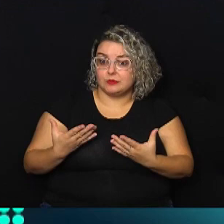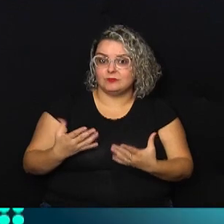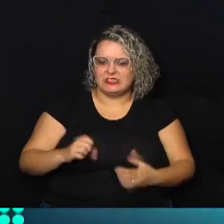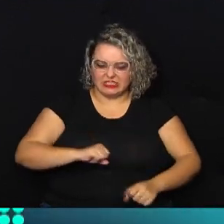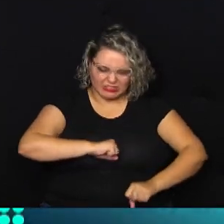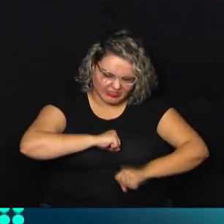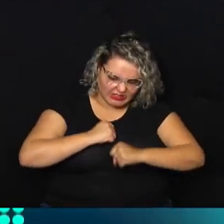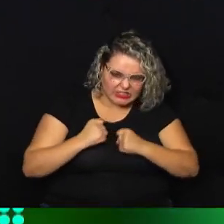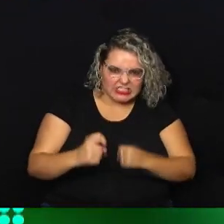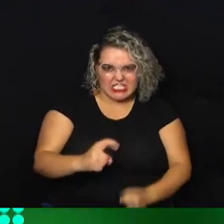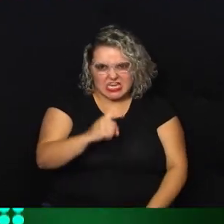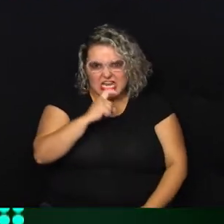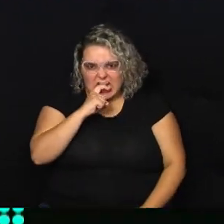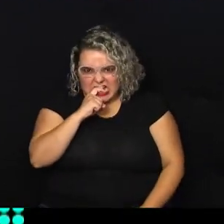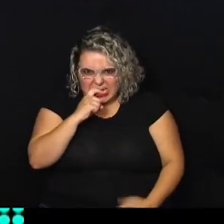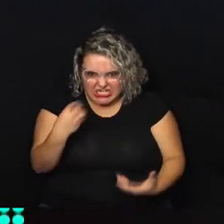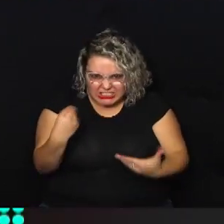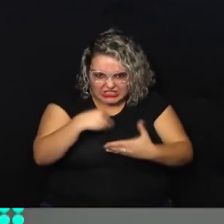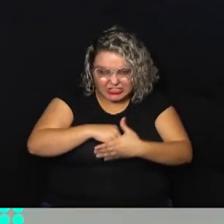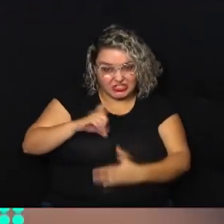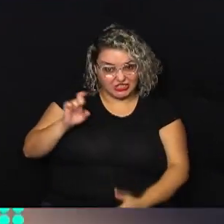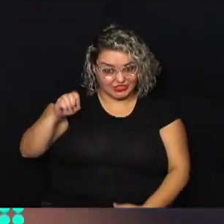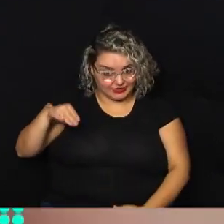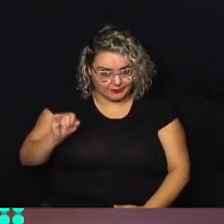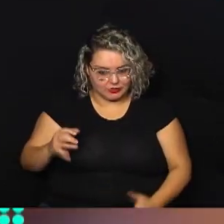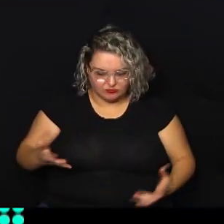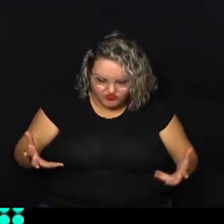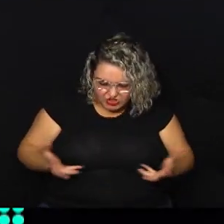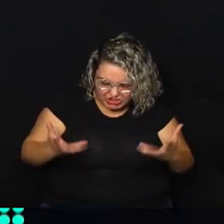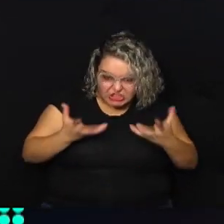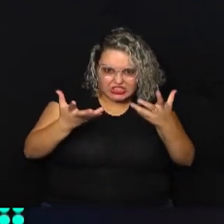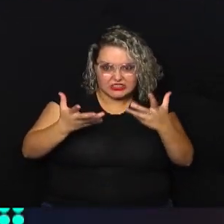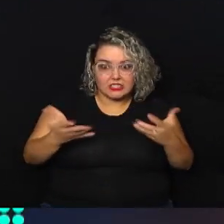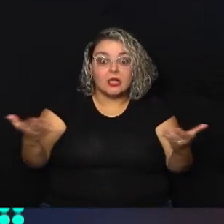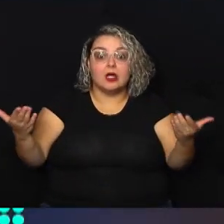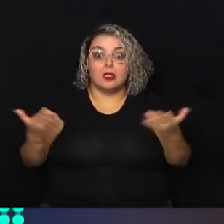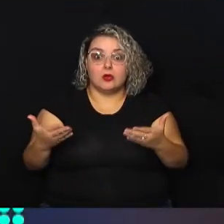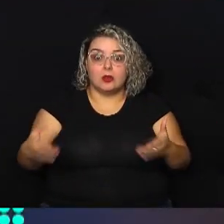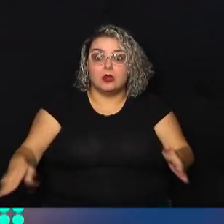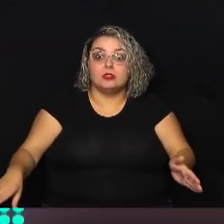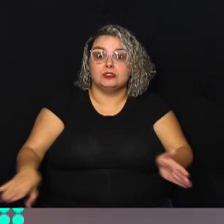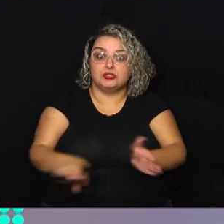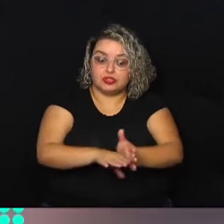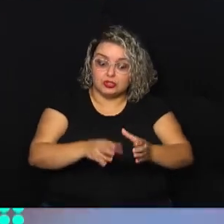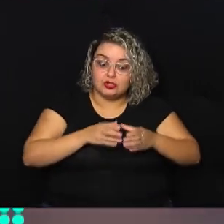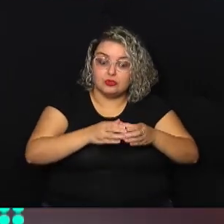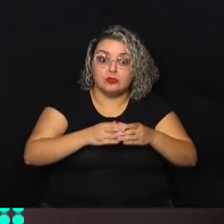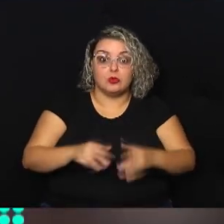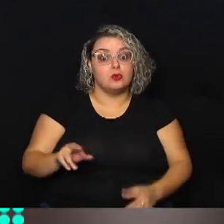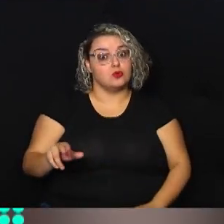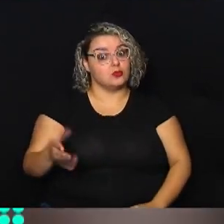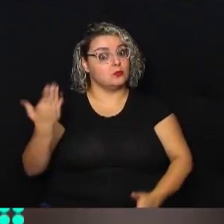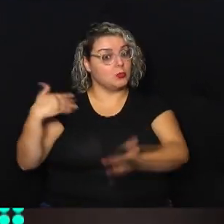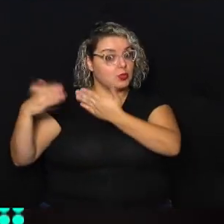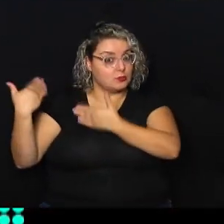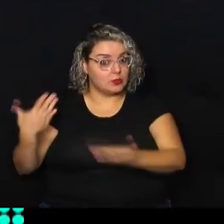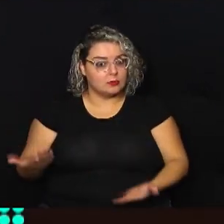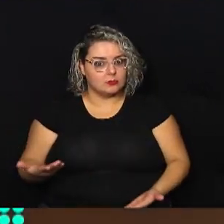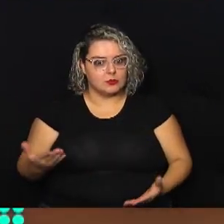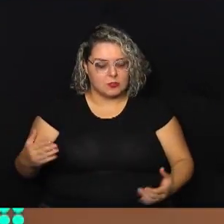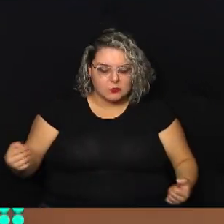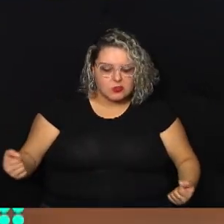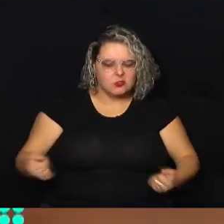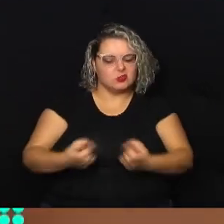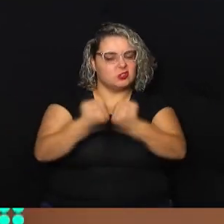a inveja reprimidos de Damian afloram. Agora que eles chegaram a conviver como irmãos no passado, irão acertar